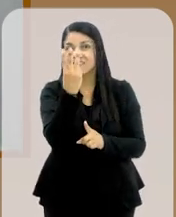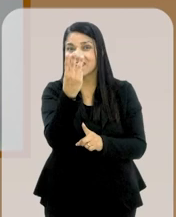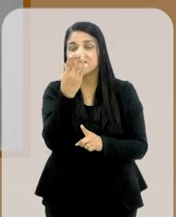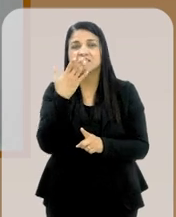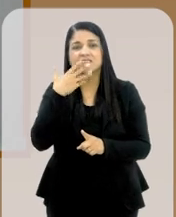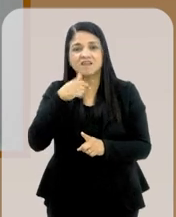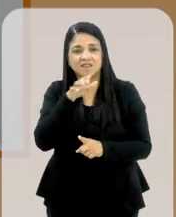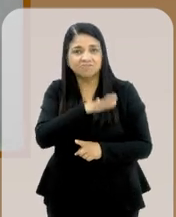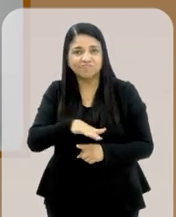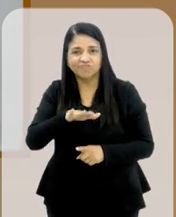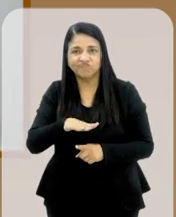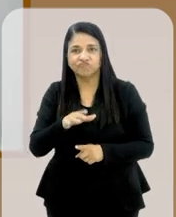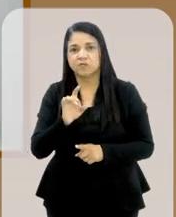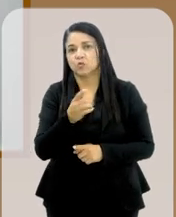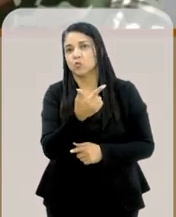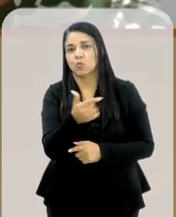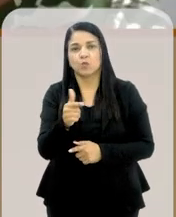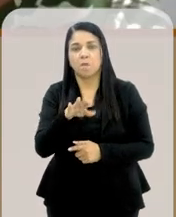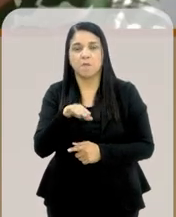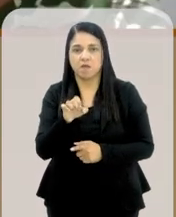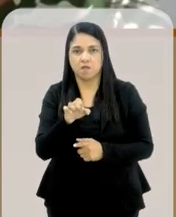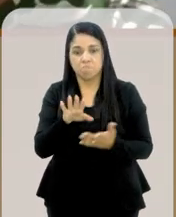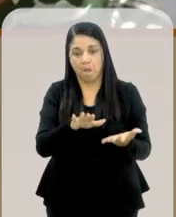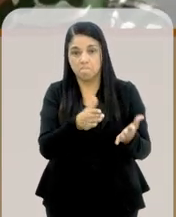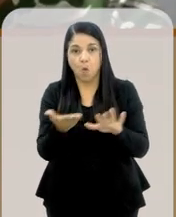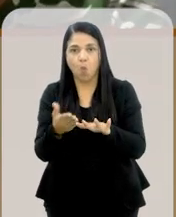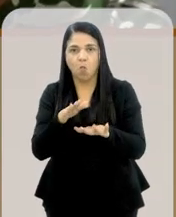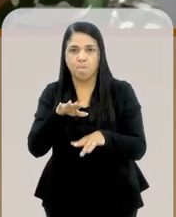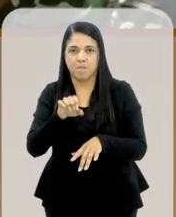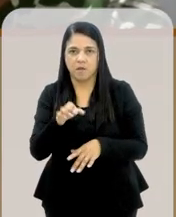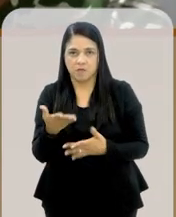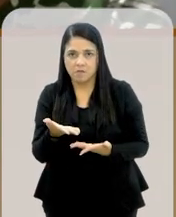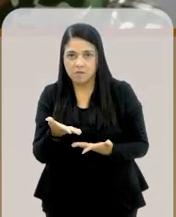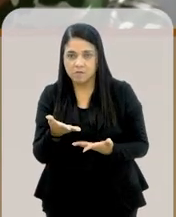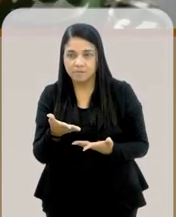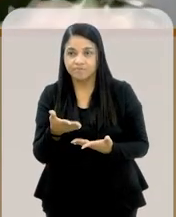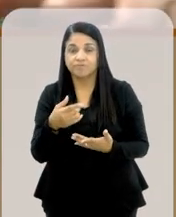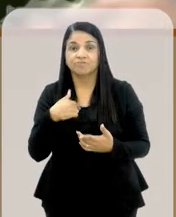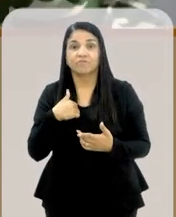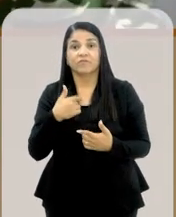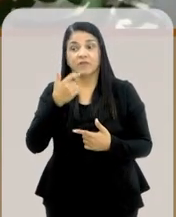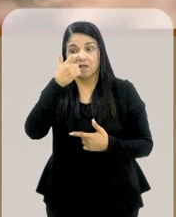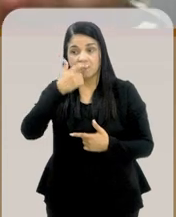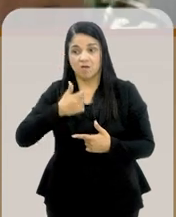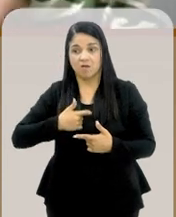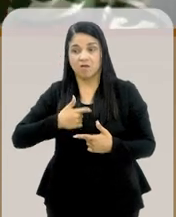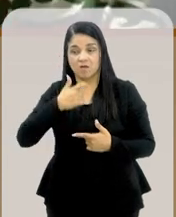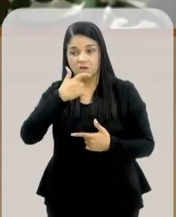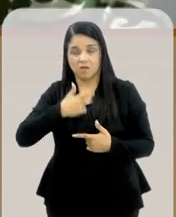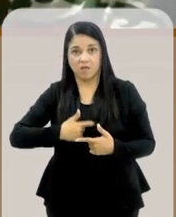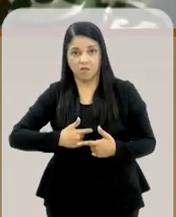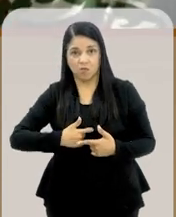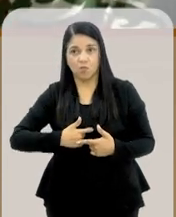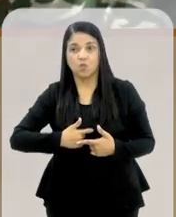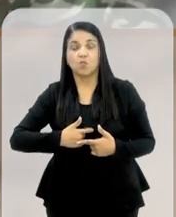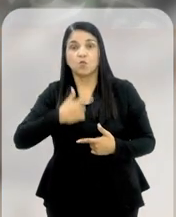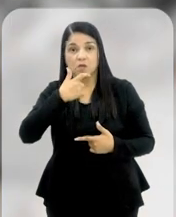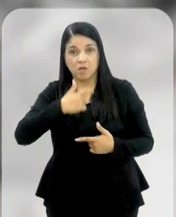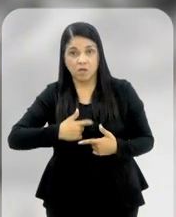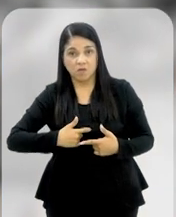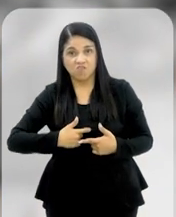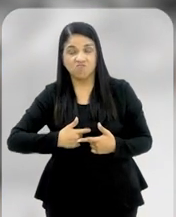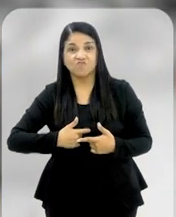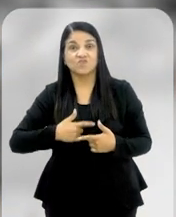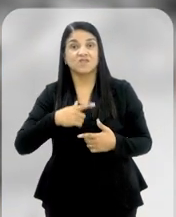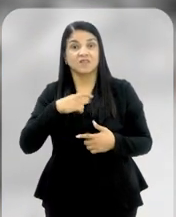deixa três crianças na orfandade, né? Em média. No meu caso, eu teria deixado três crianças,